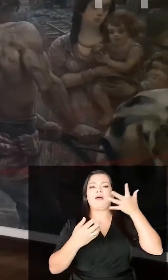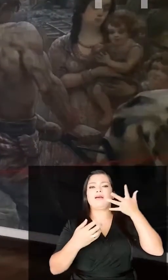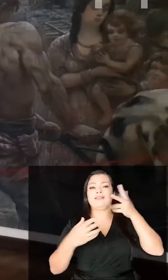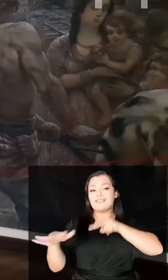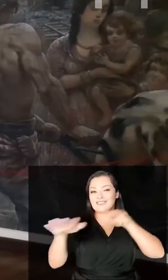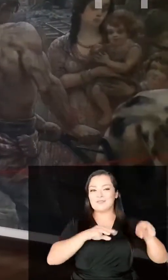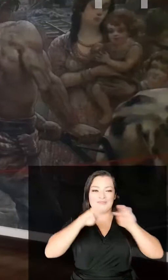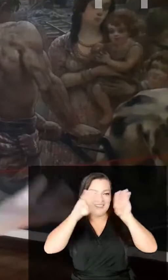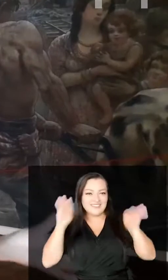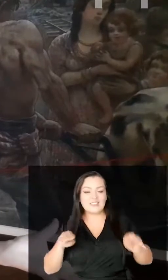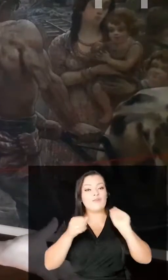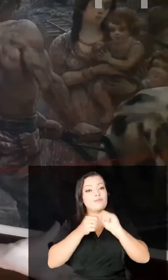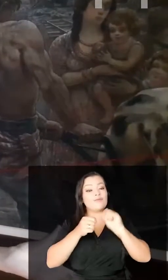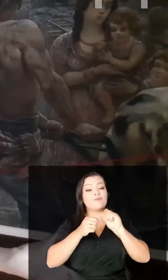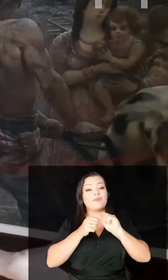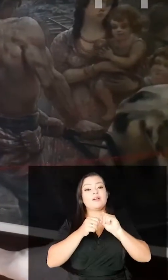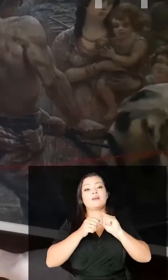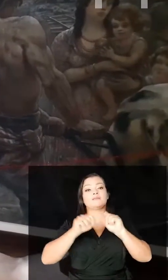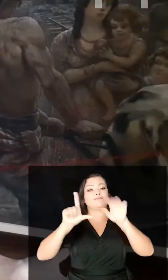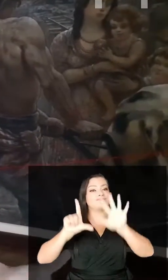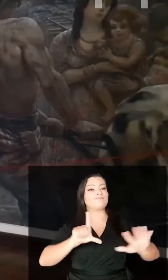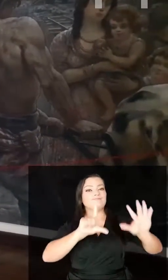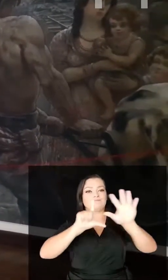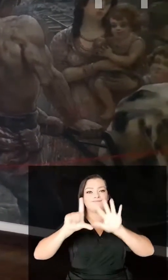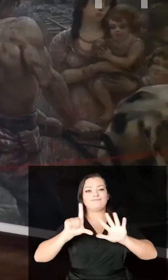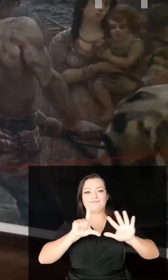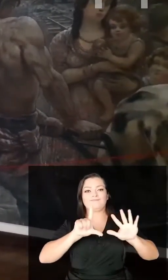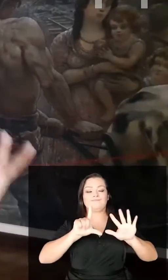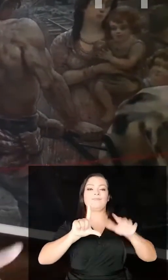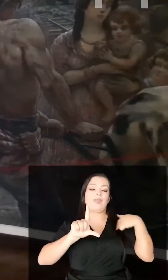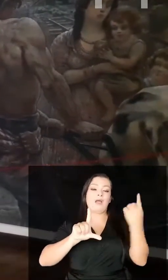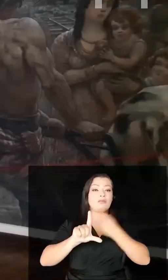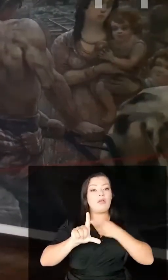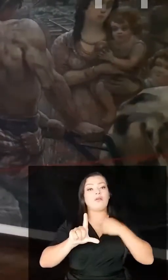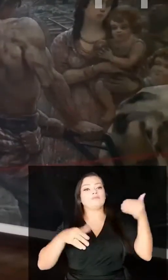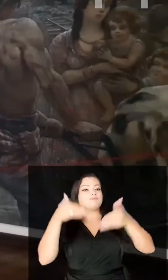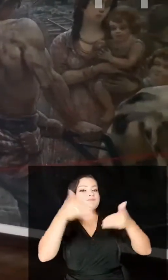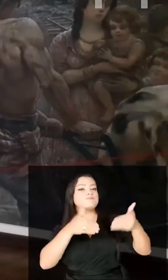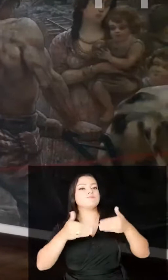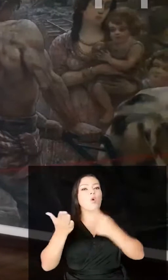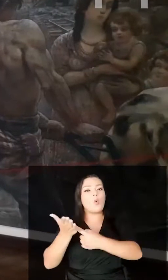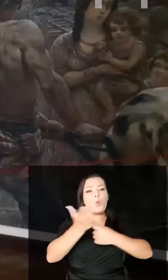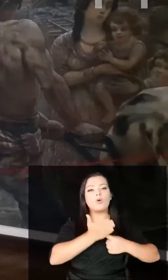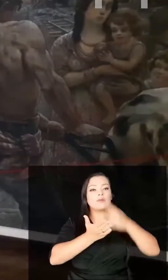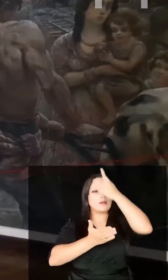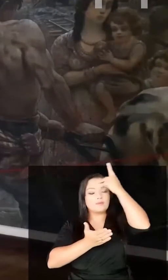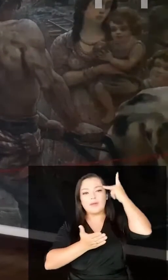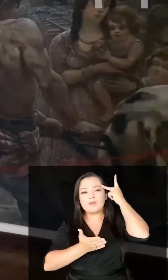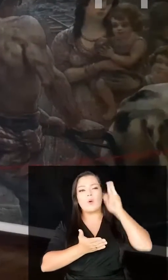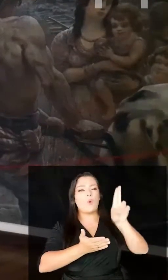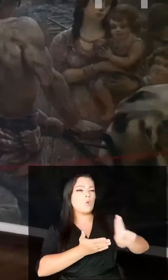de Museus, a gente fez uma forma de videoconferência e teve a participação de professores da Unifesp, de um